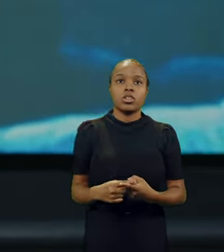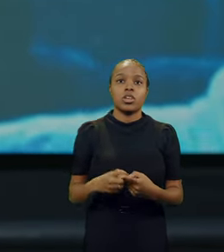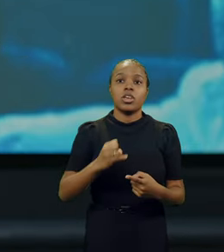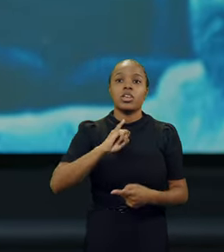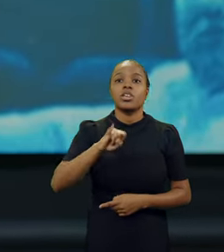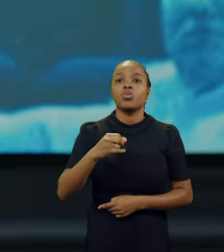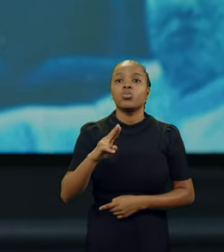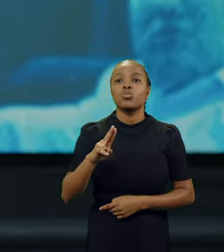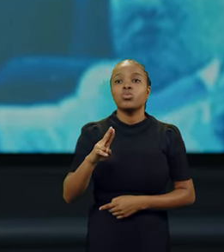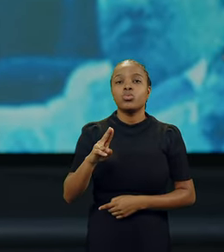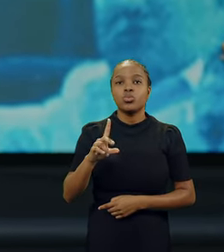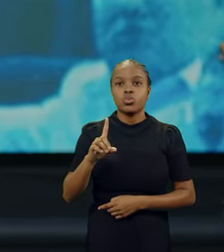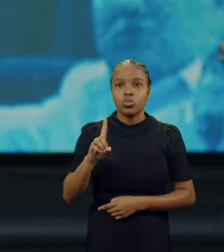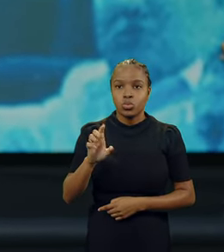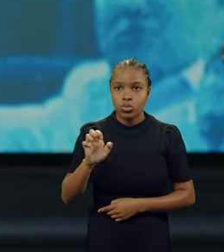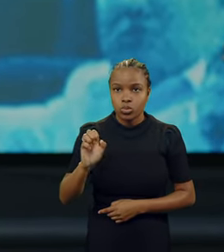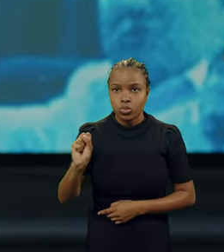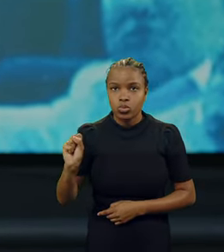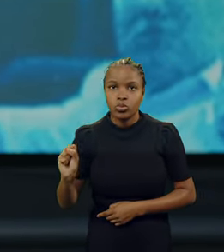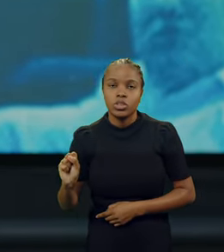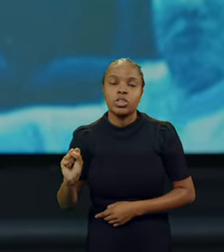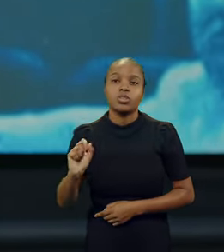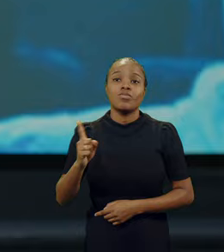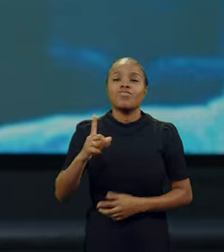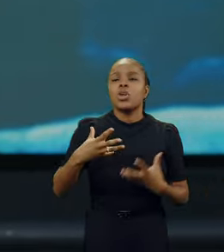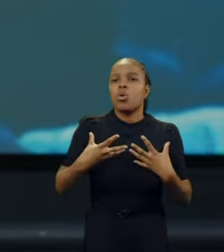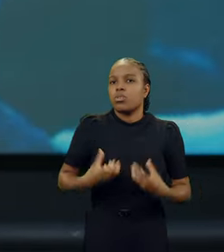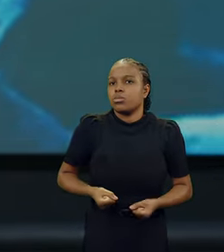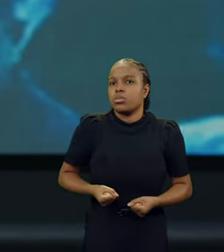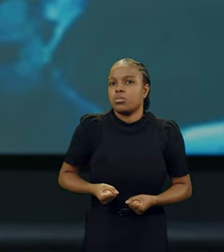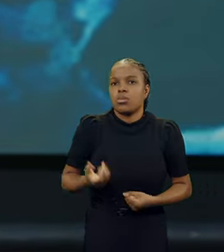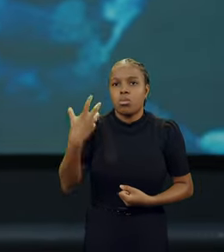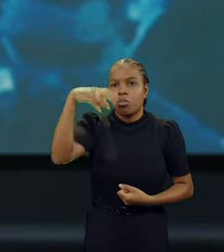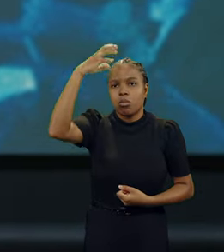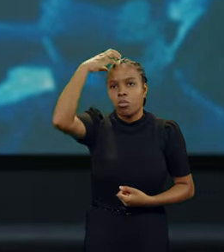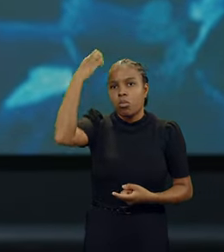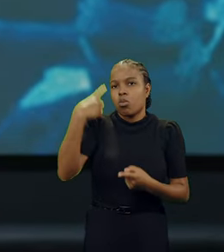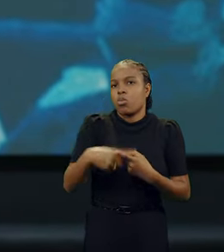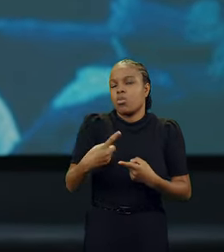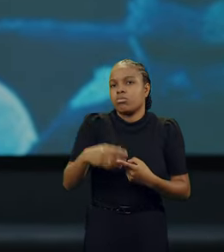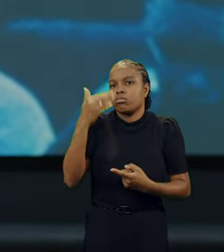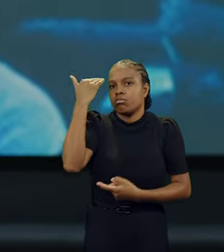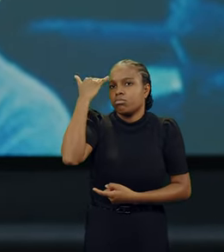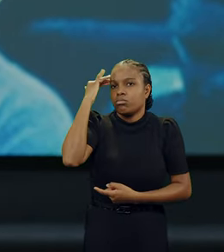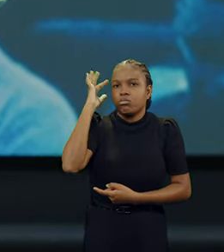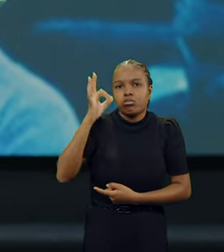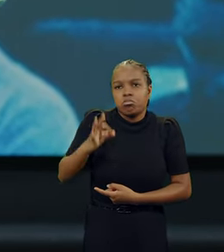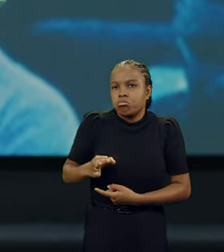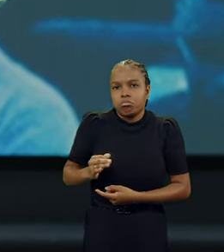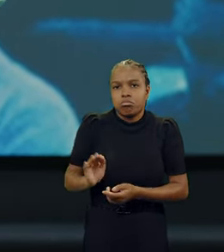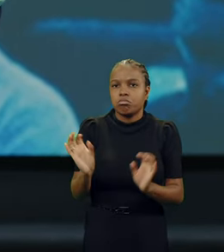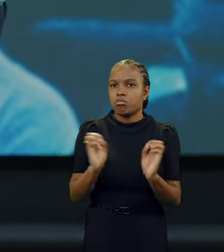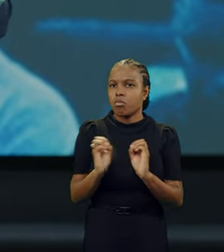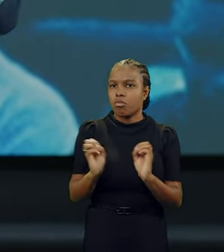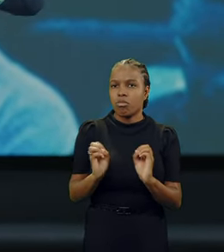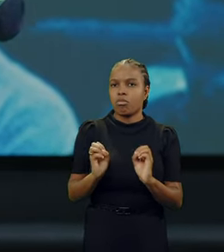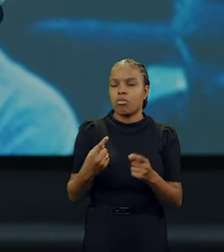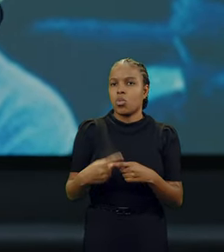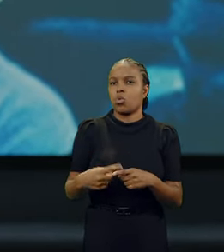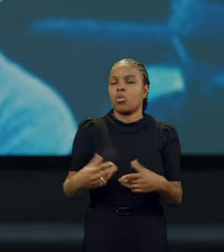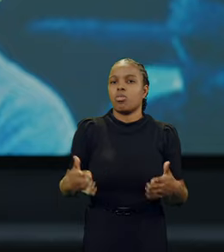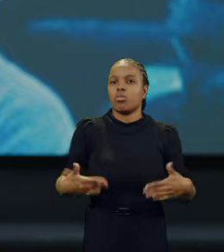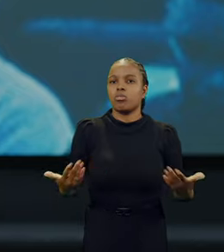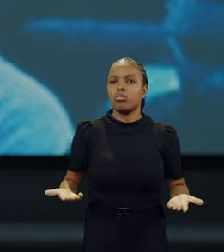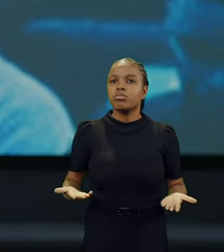não receberam o rei e não compreenderam o seu reino? Por